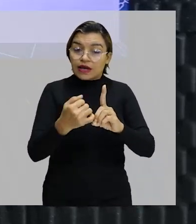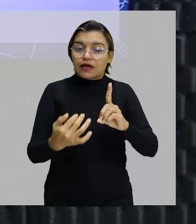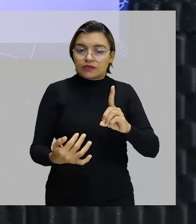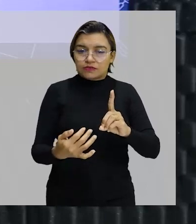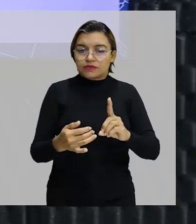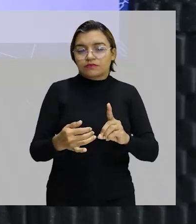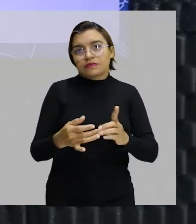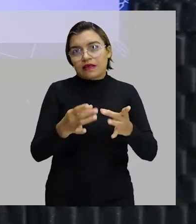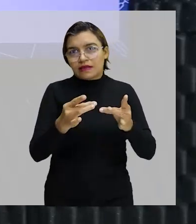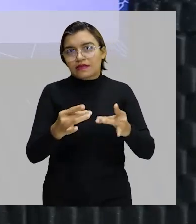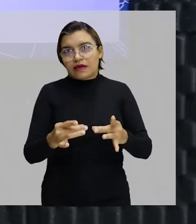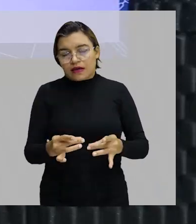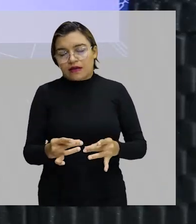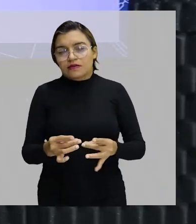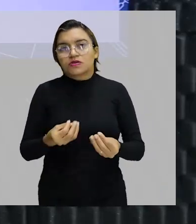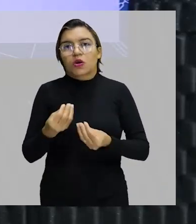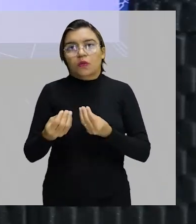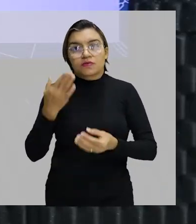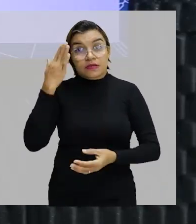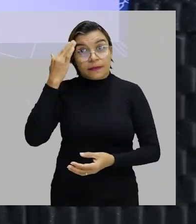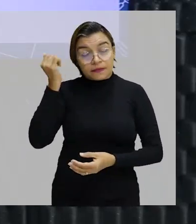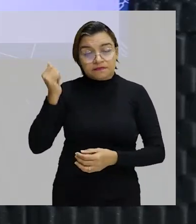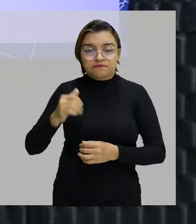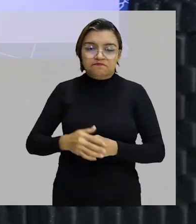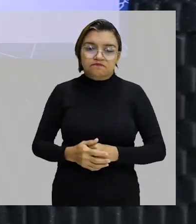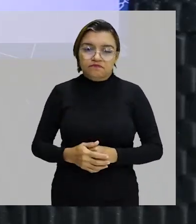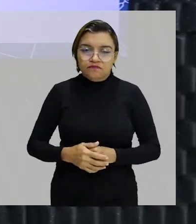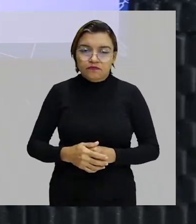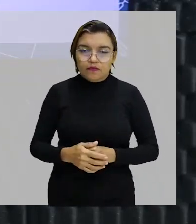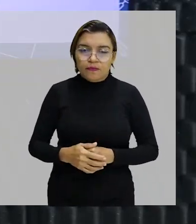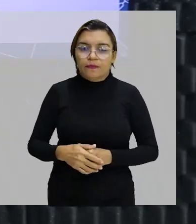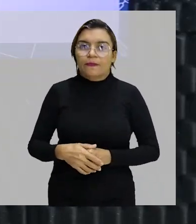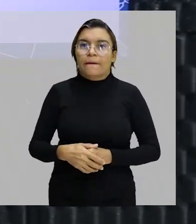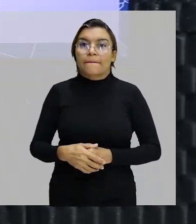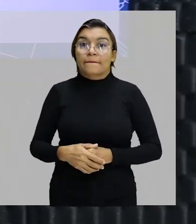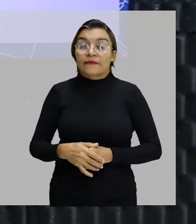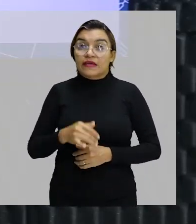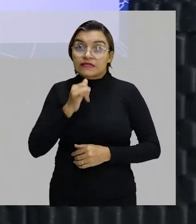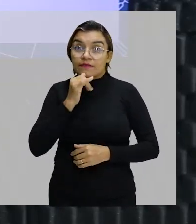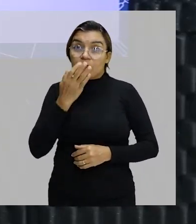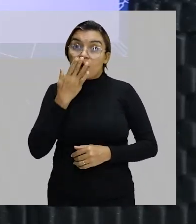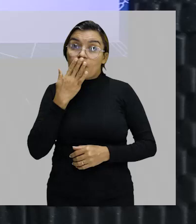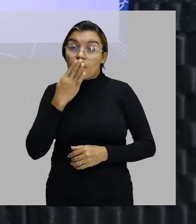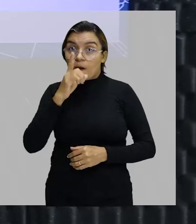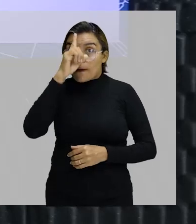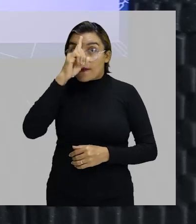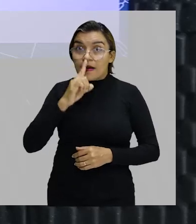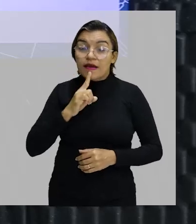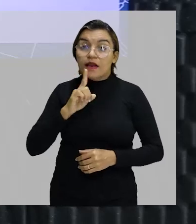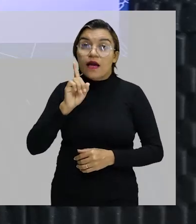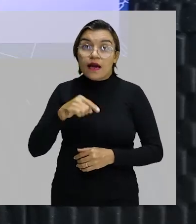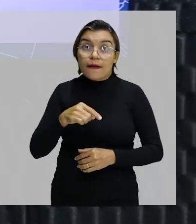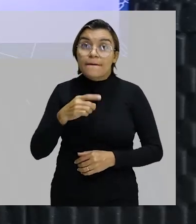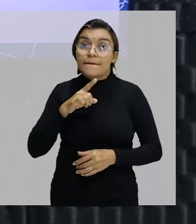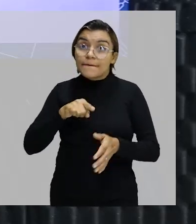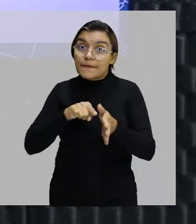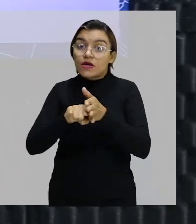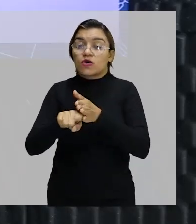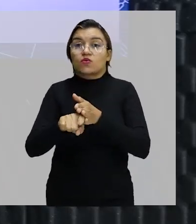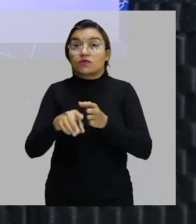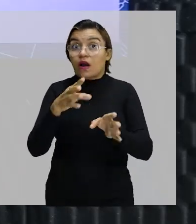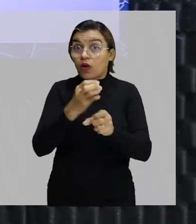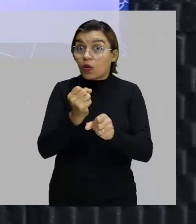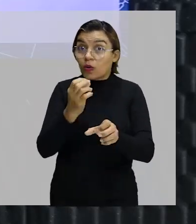gente precisa saber de antemão. E o que está em amarelo é a pergunta, certo? É o